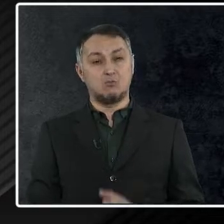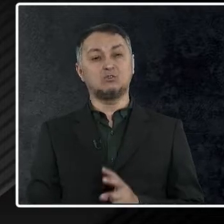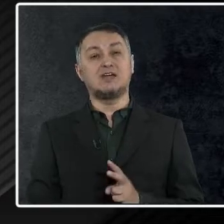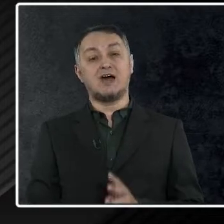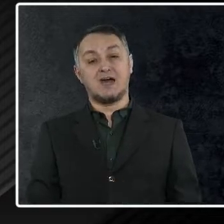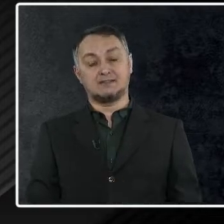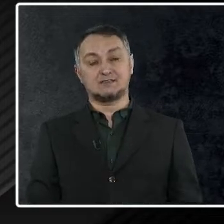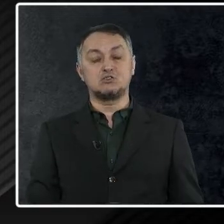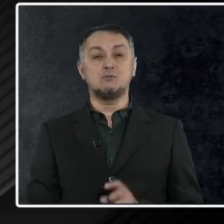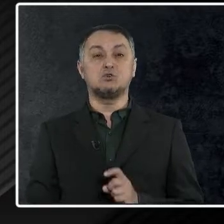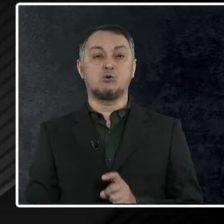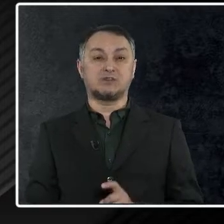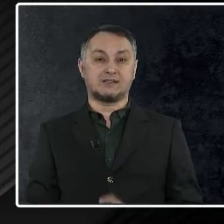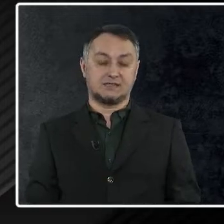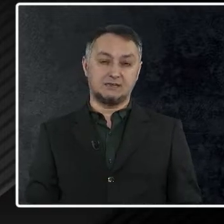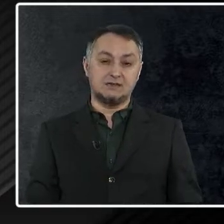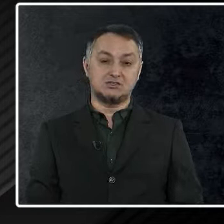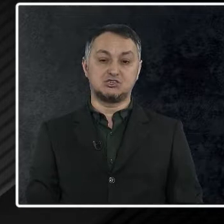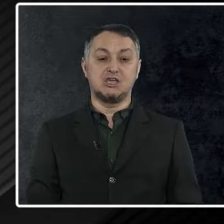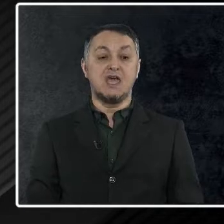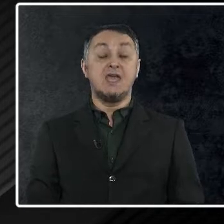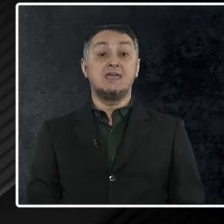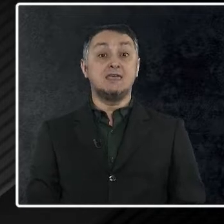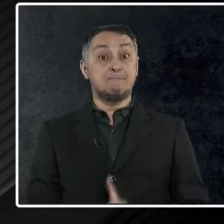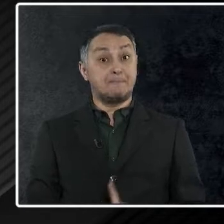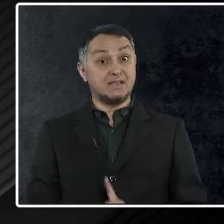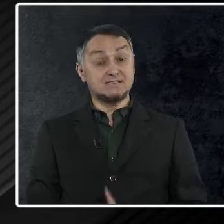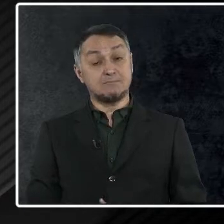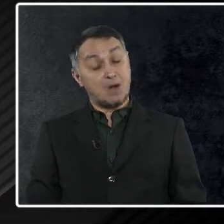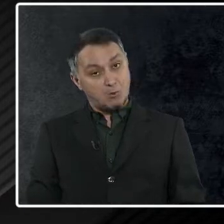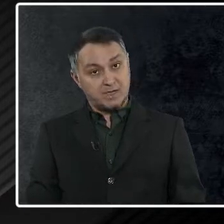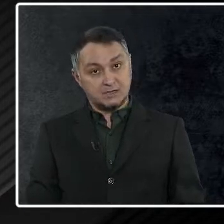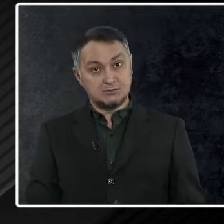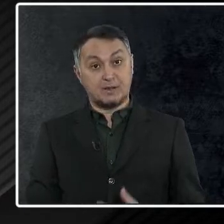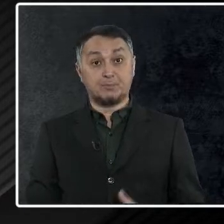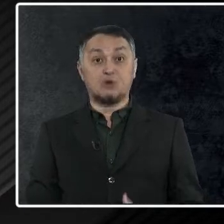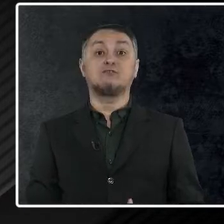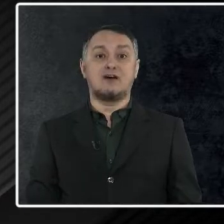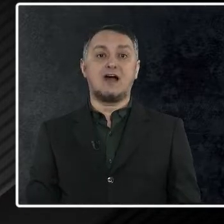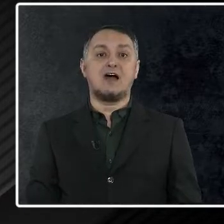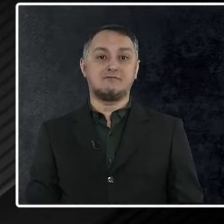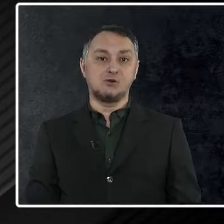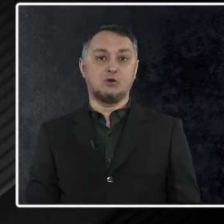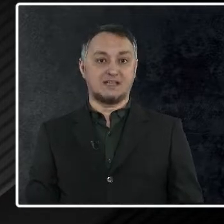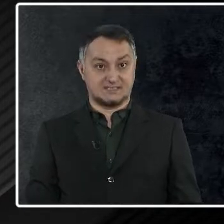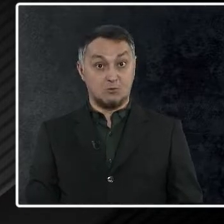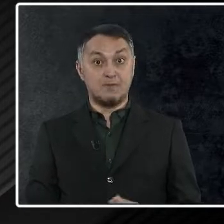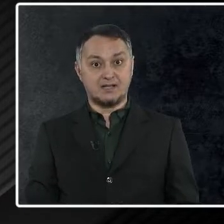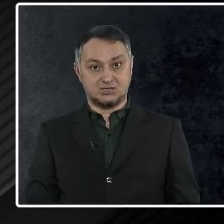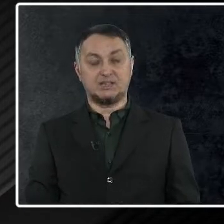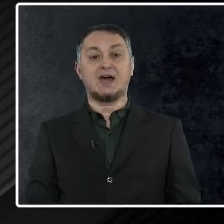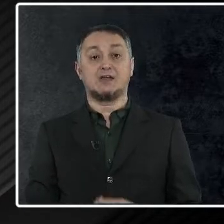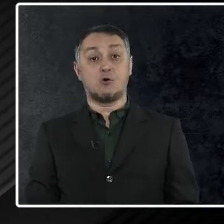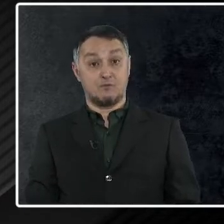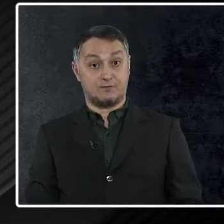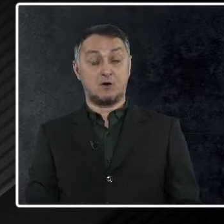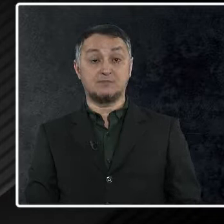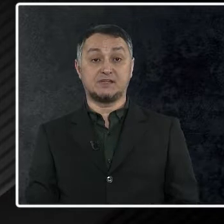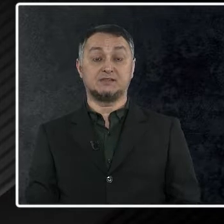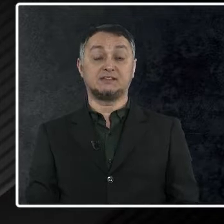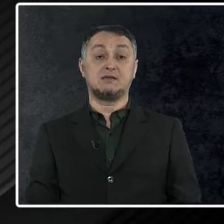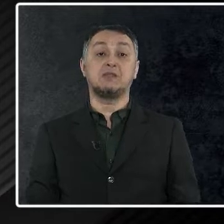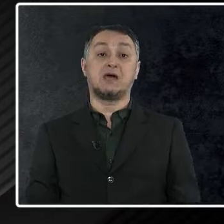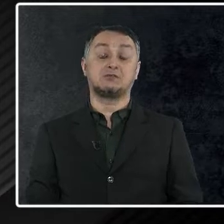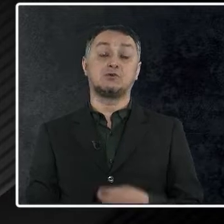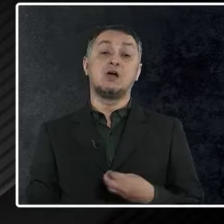constar, como datas, nome do contratante, e principalmente para provar a vinculação partidária, conforme